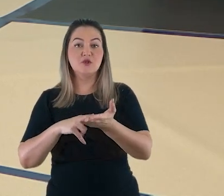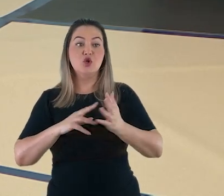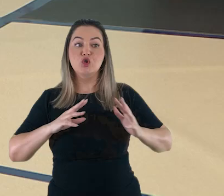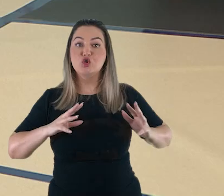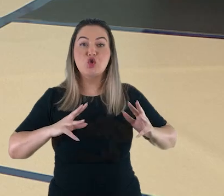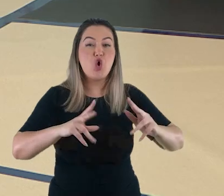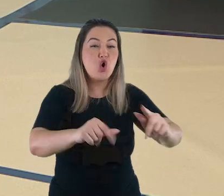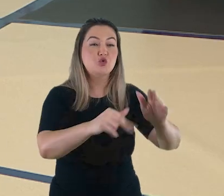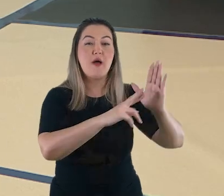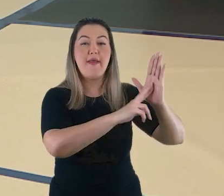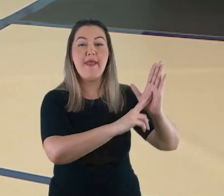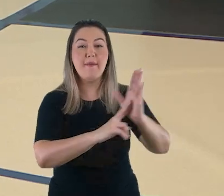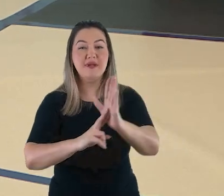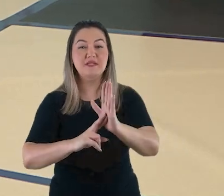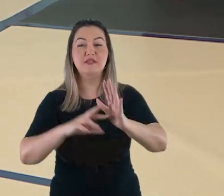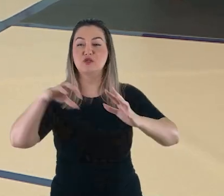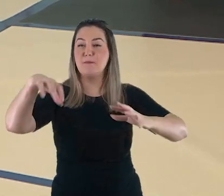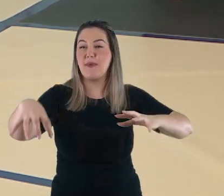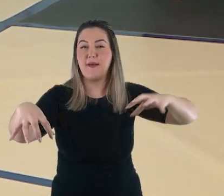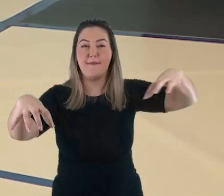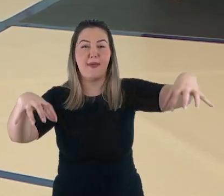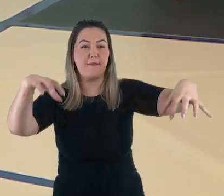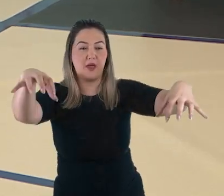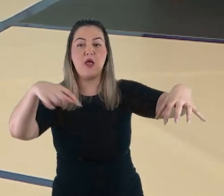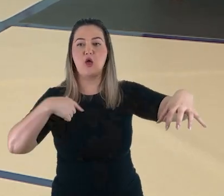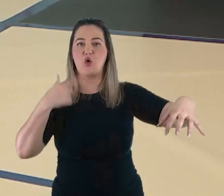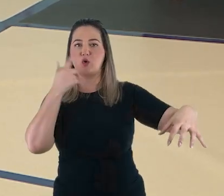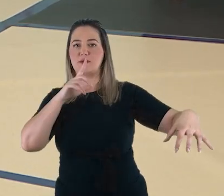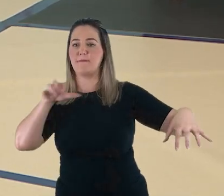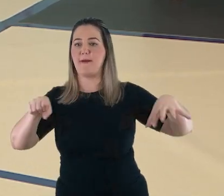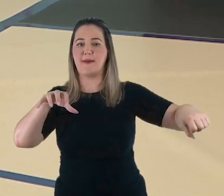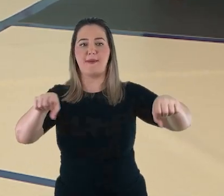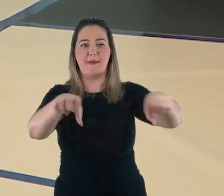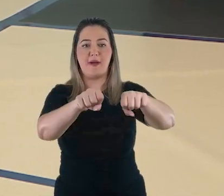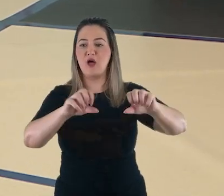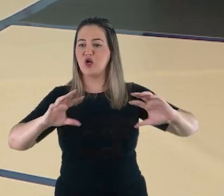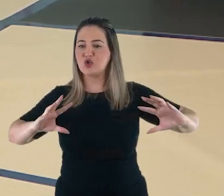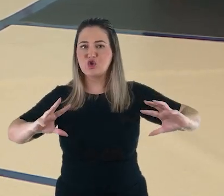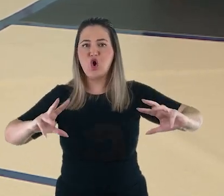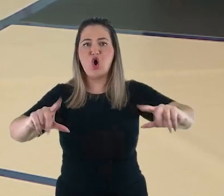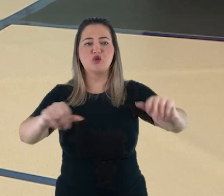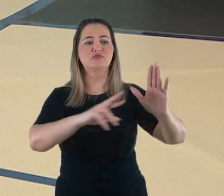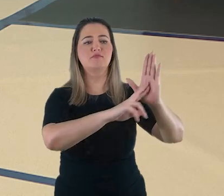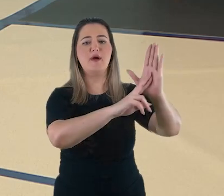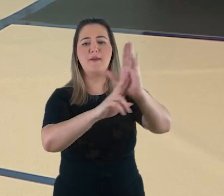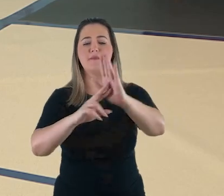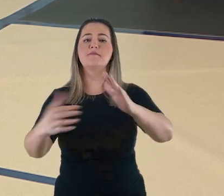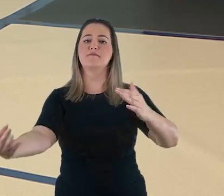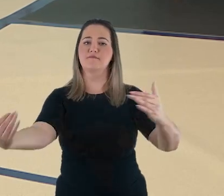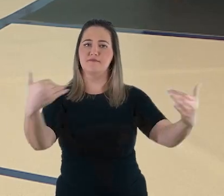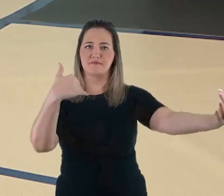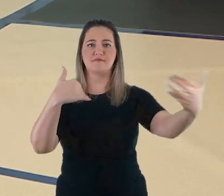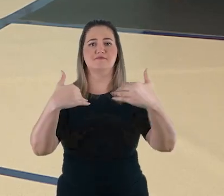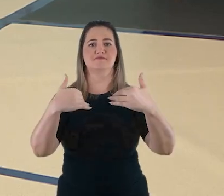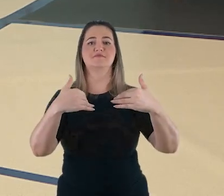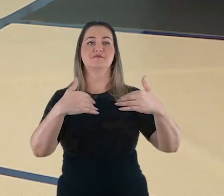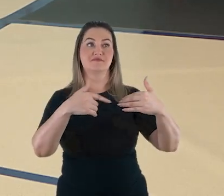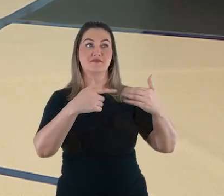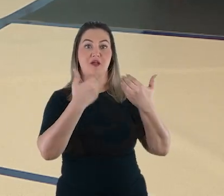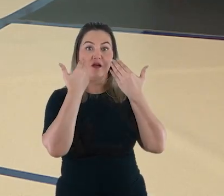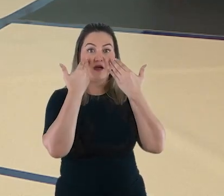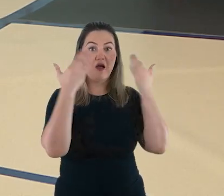os representantes de províncias dominadas deveriam estar presentes na inauguração da imagem. E se assim